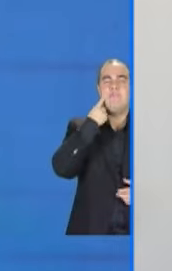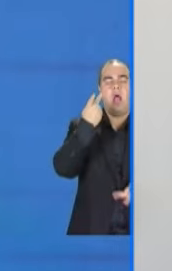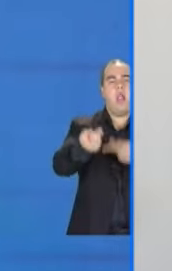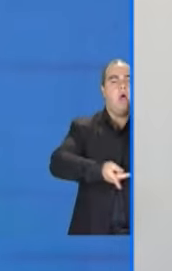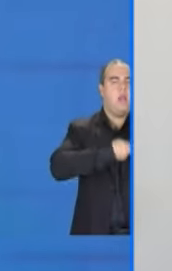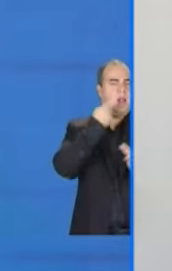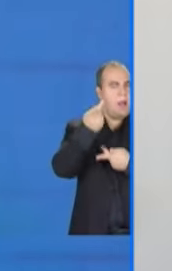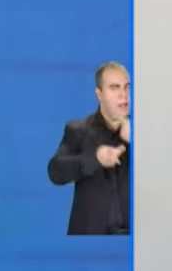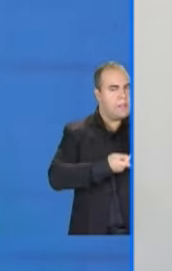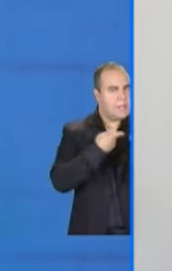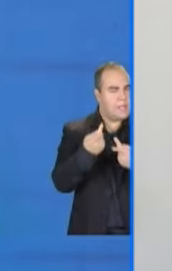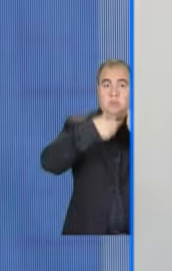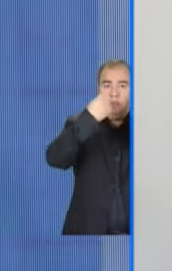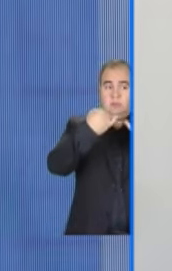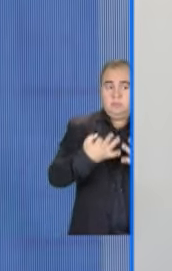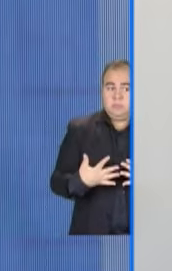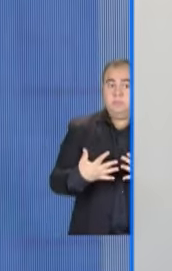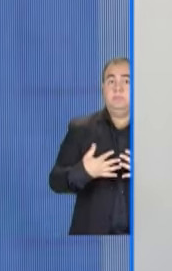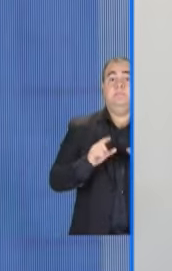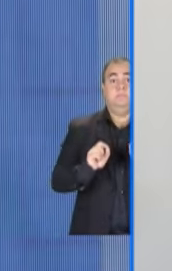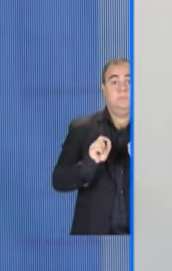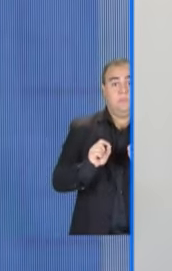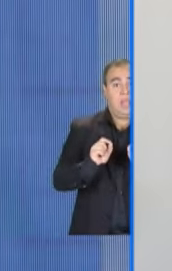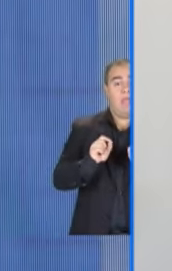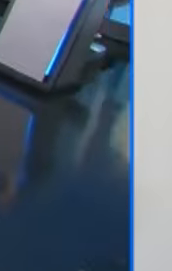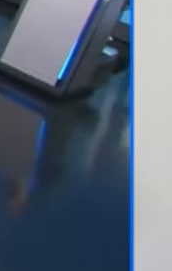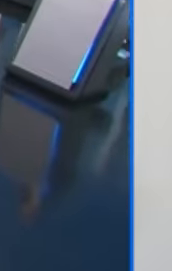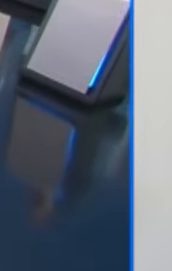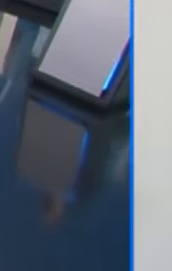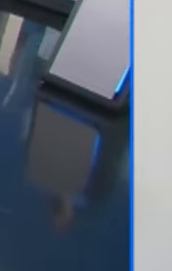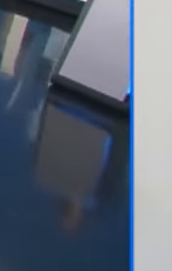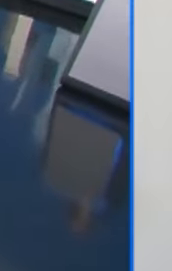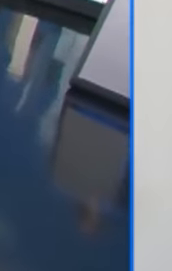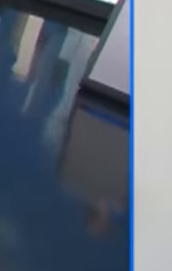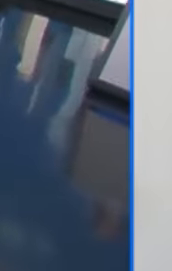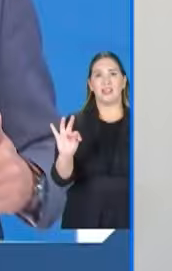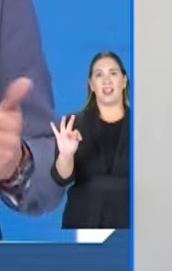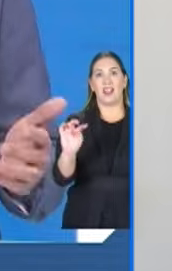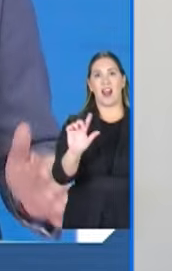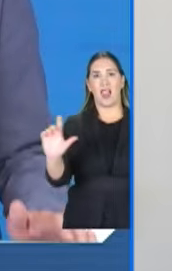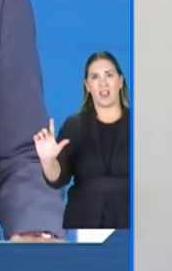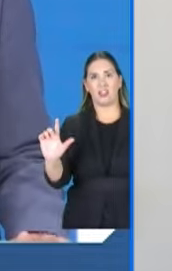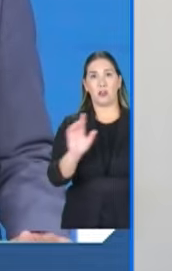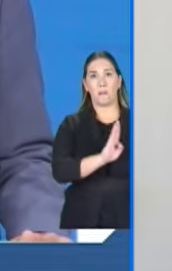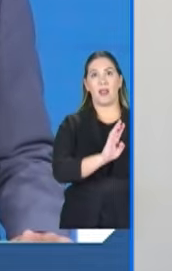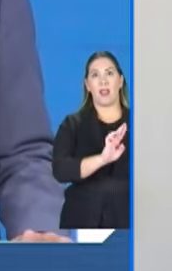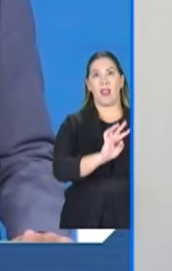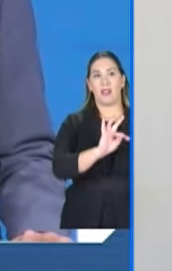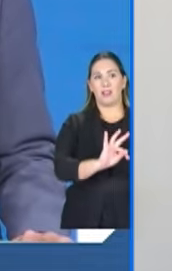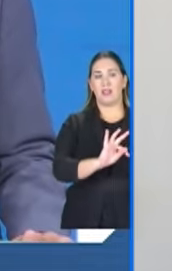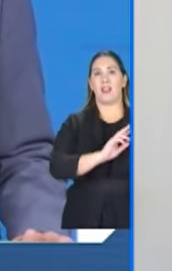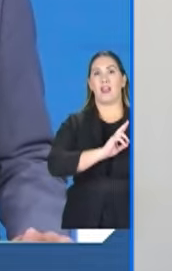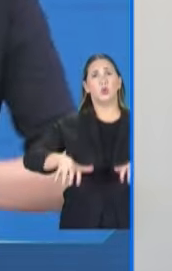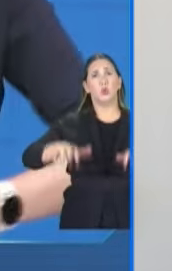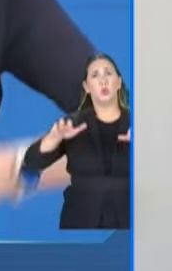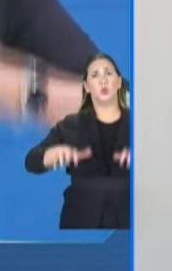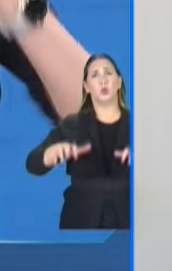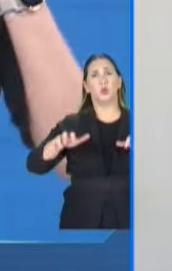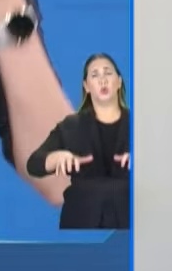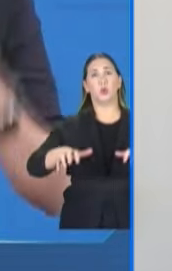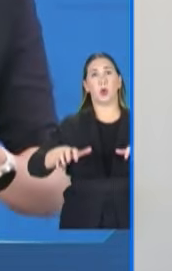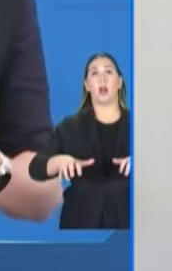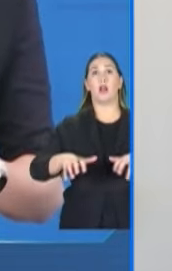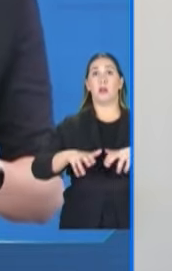e 16% dizem que votariam no Marçal. A pesquisa espontânea, ela é um pouco diferente, né? Porque ela não apresenta todos